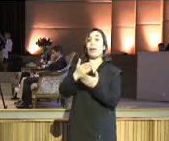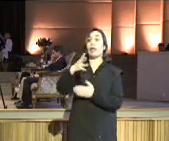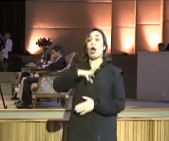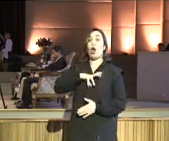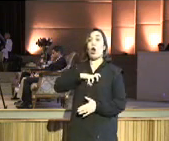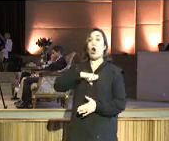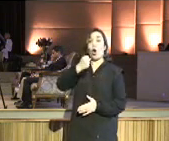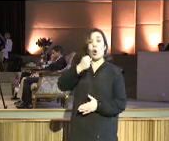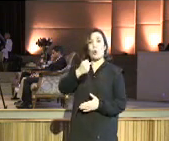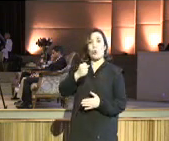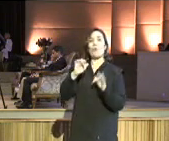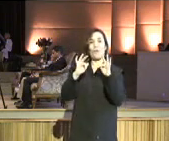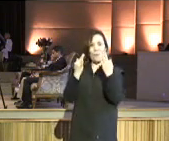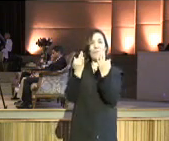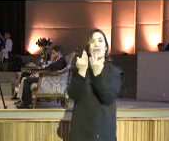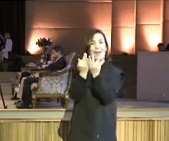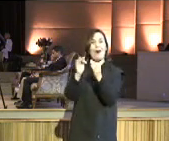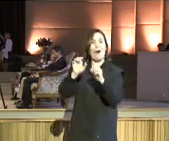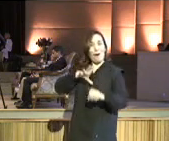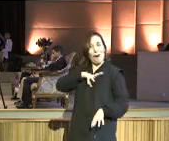futuro melhor para a nação.